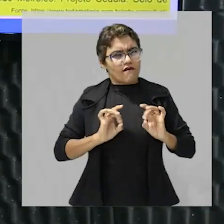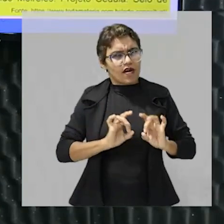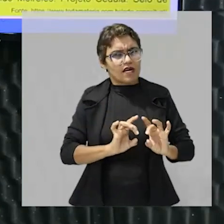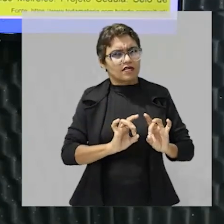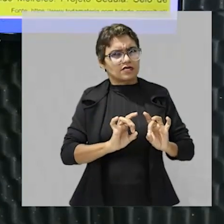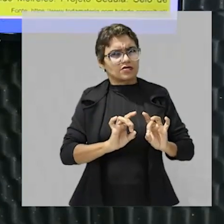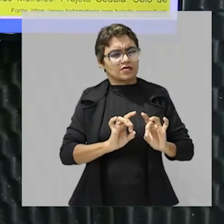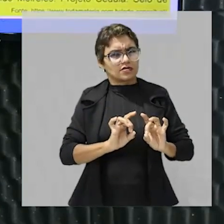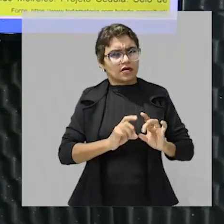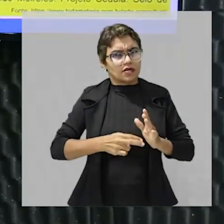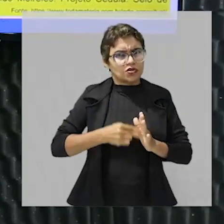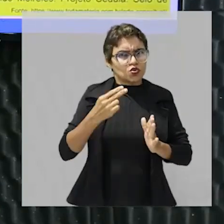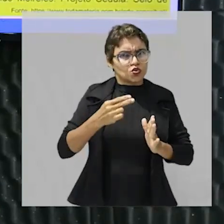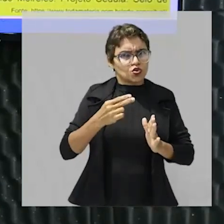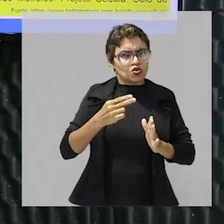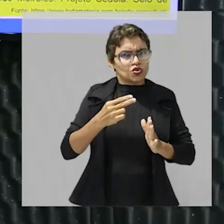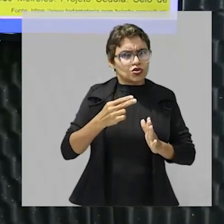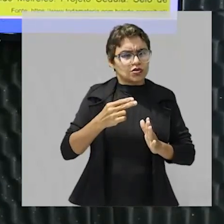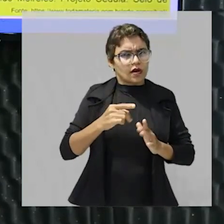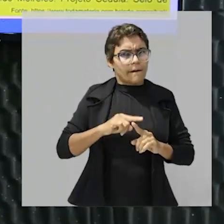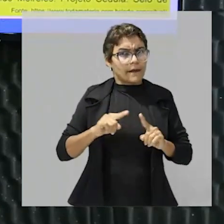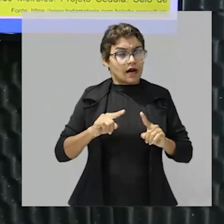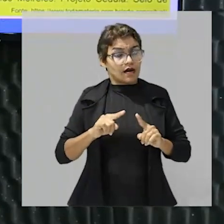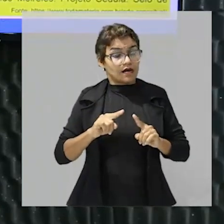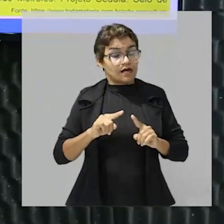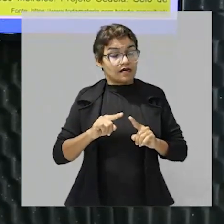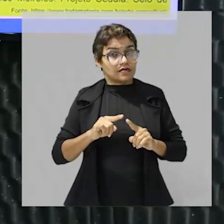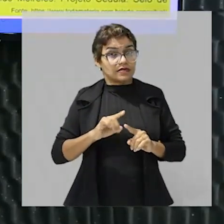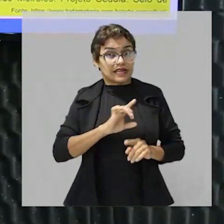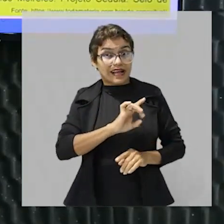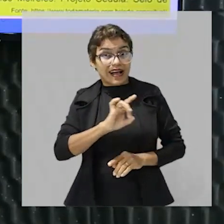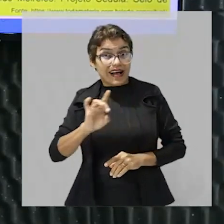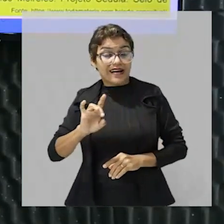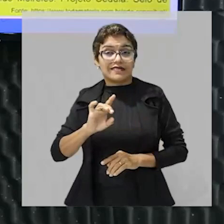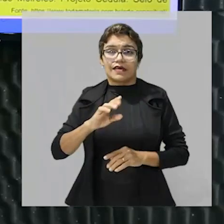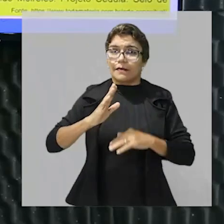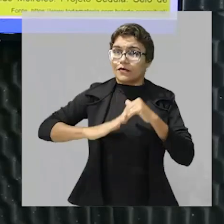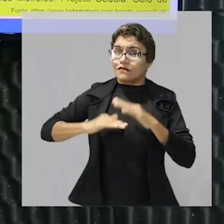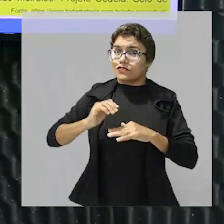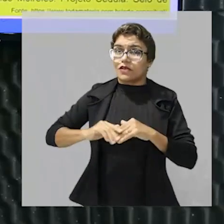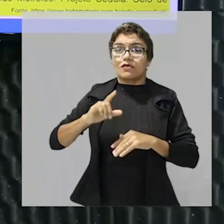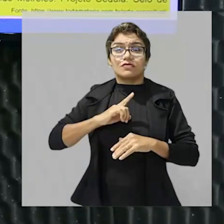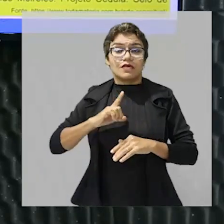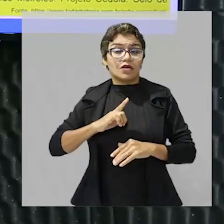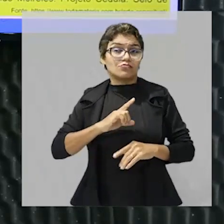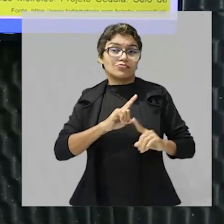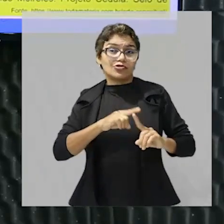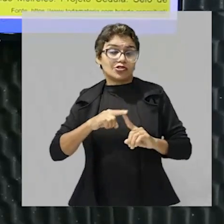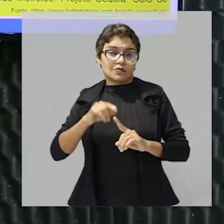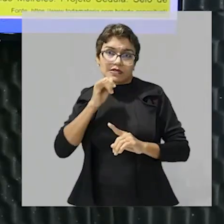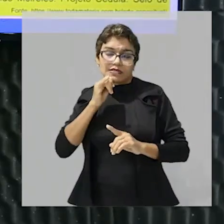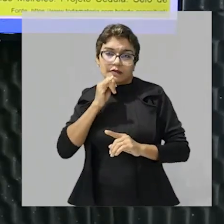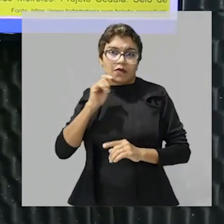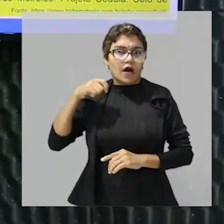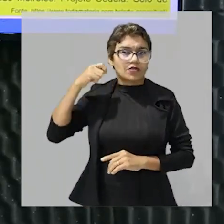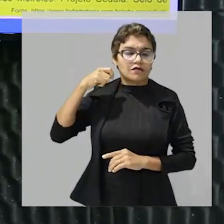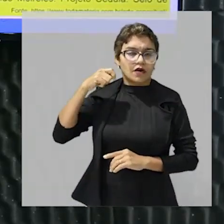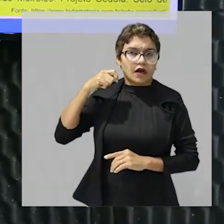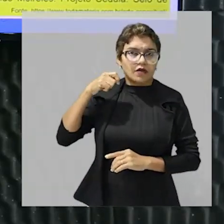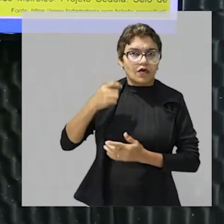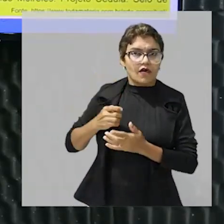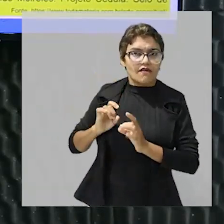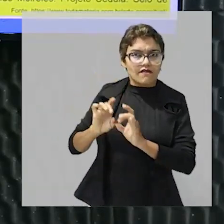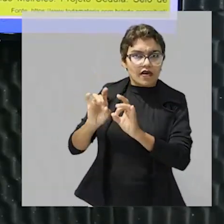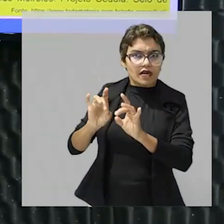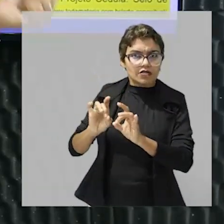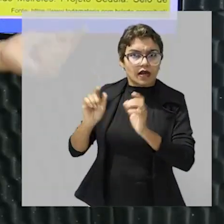uma cirurgia, mas a partir dos conhecimentos e conceitos que ele tem. Um advogado, principalmente o advogado, ele vende a capacidade dele de discutir,